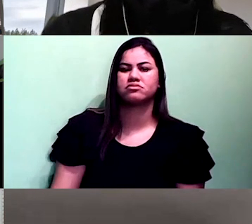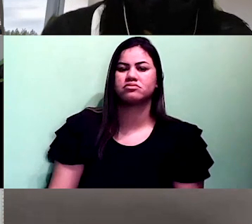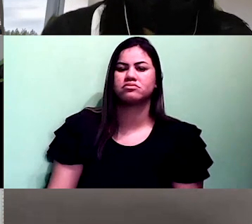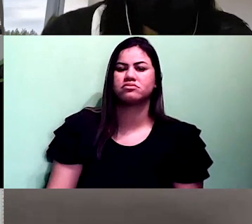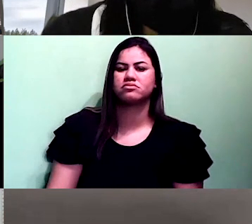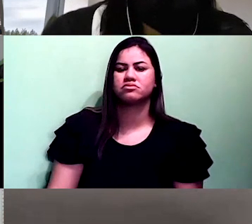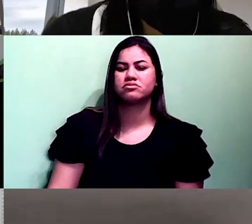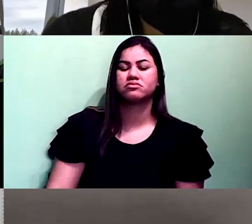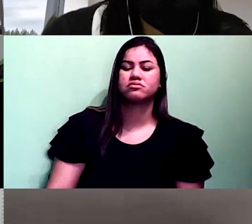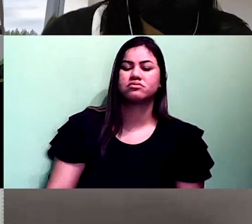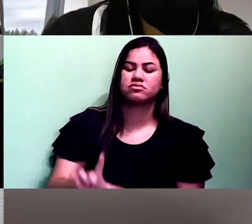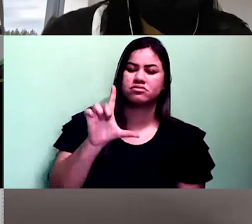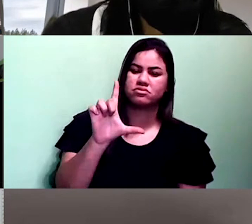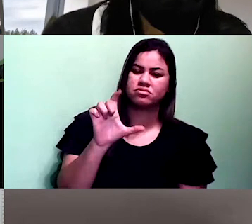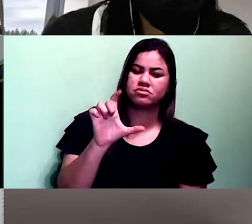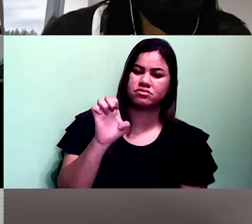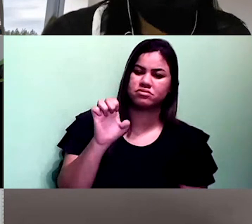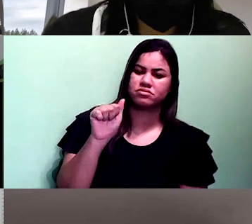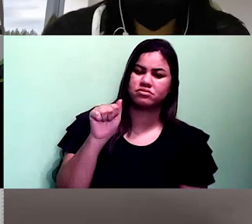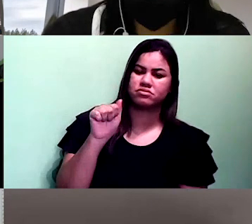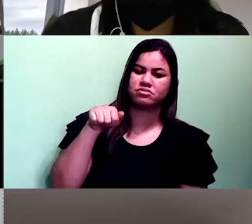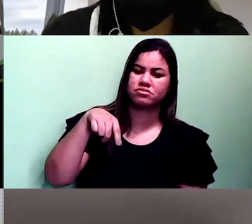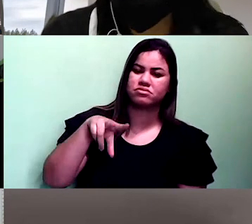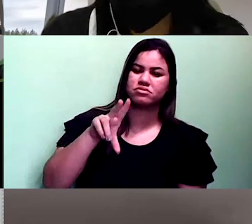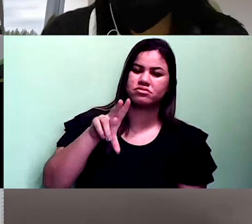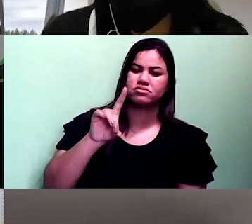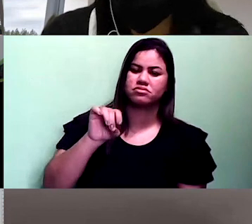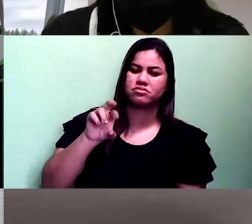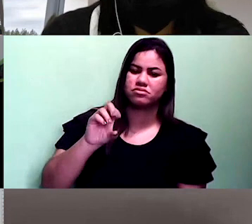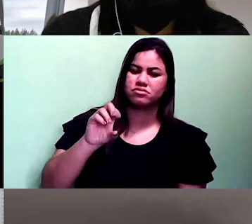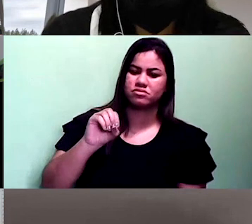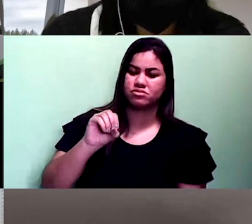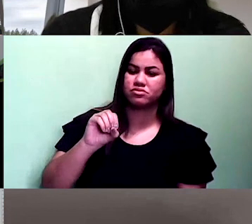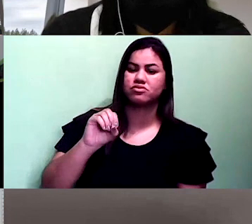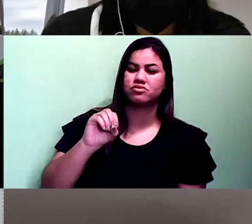Leandro Oliveira da Silva.